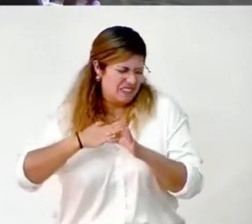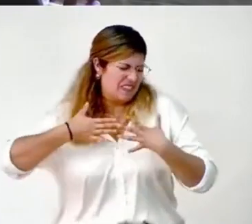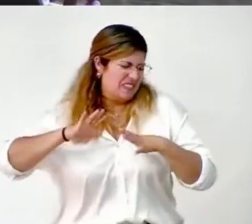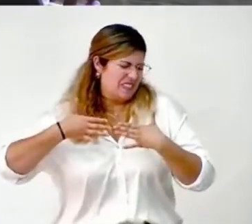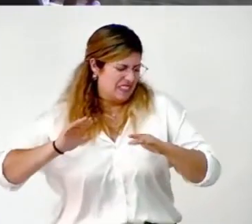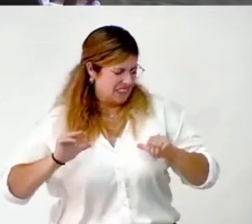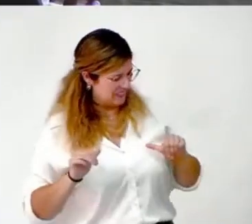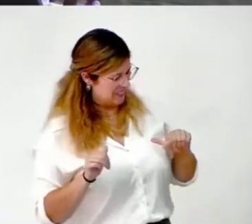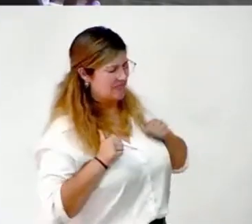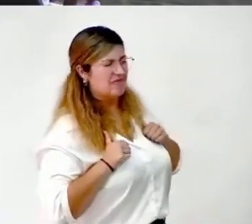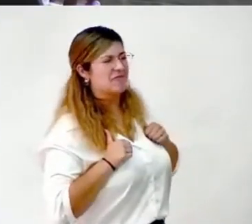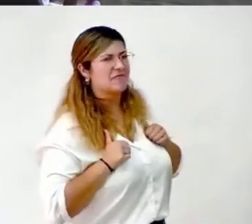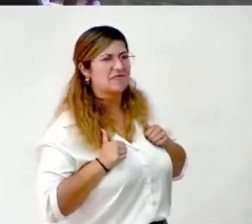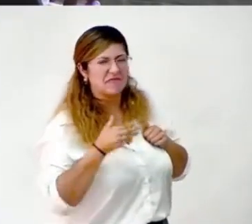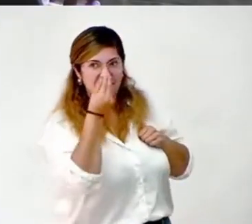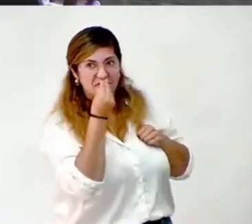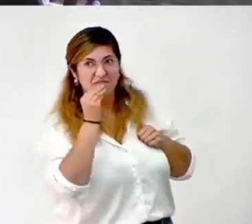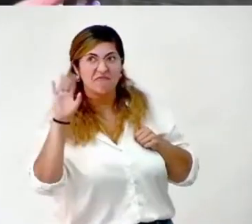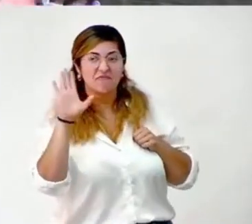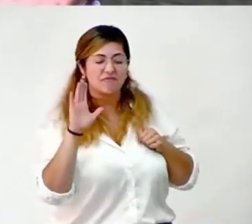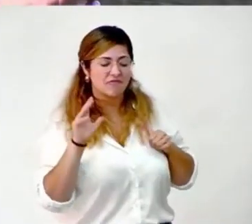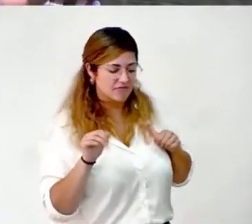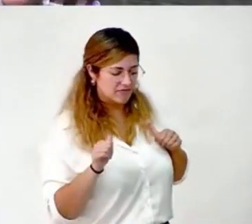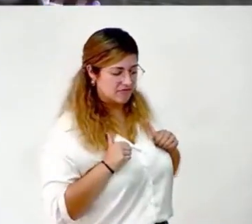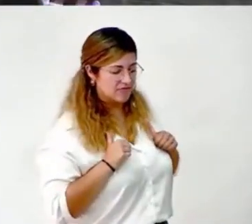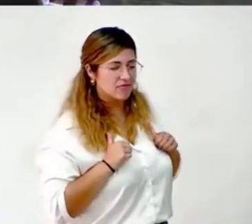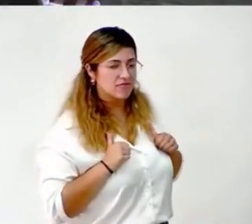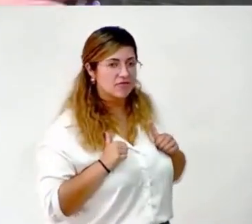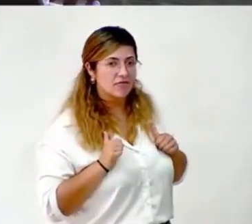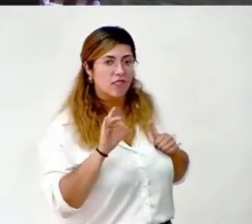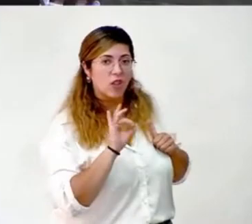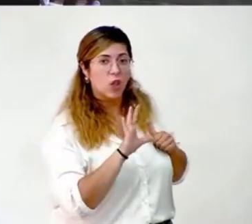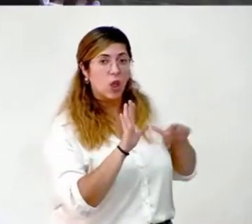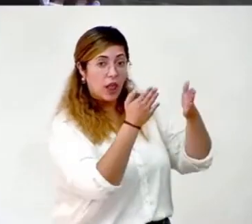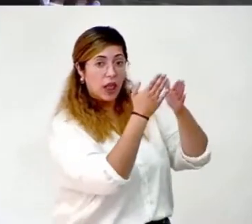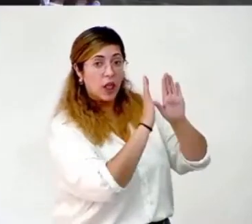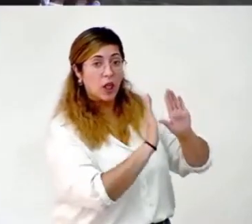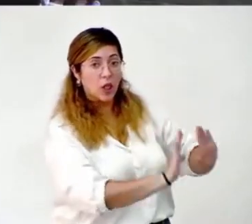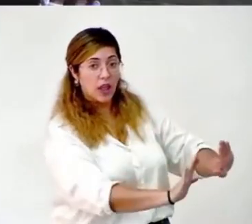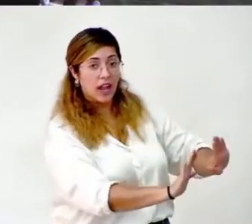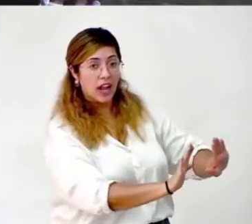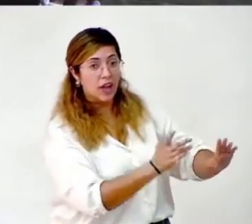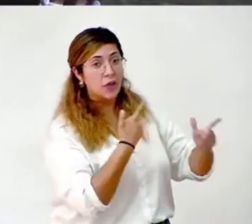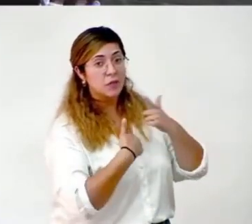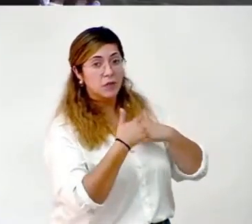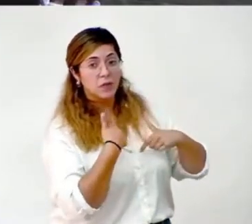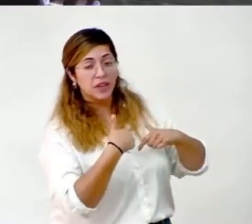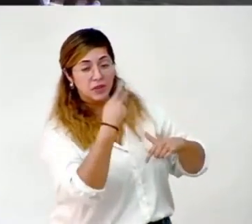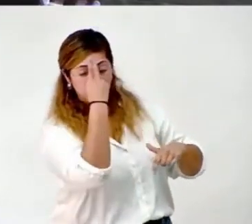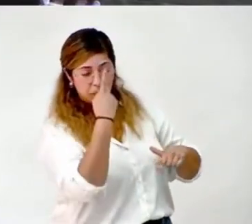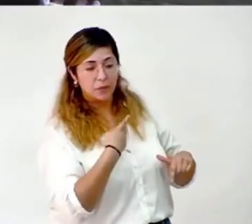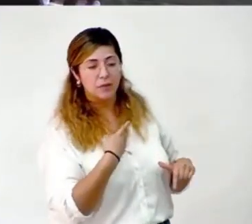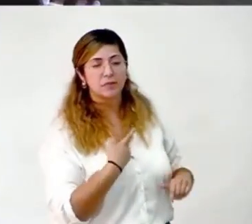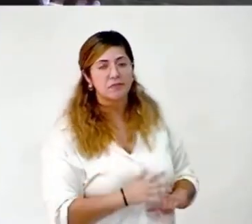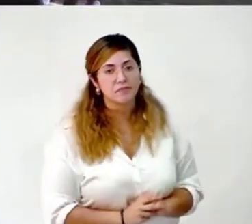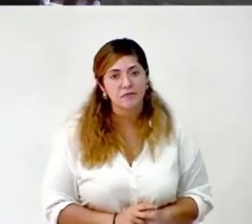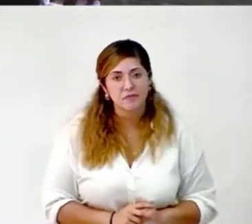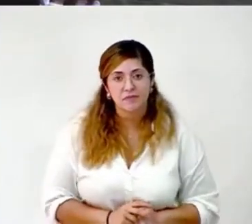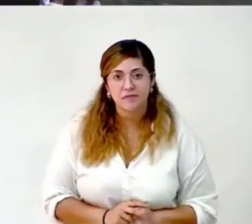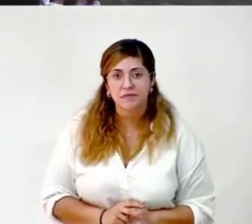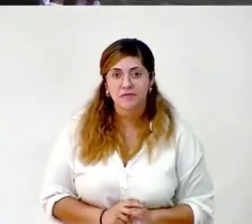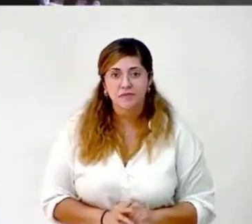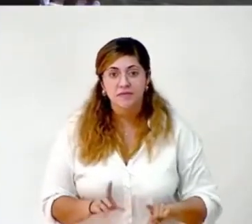querem adorar ao Criador, mas adorar os seus próprios prazeres. E eu não estou me